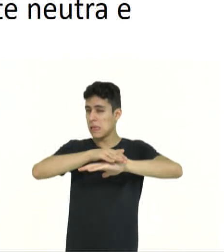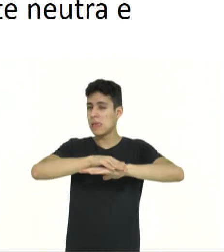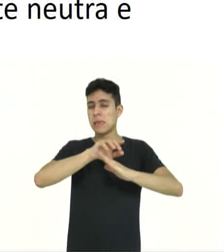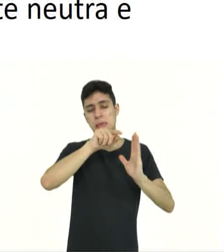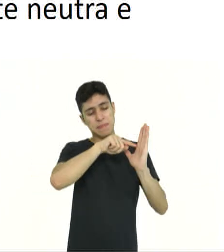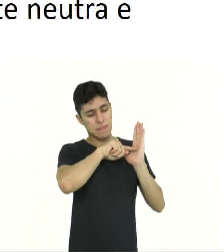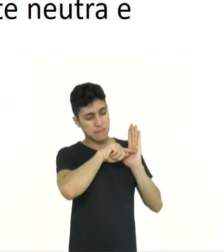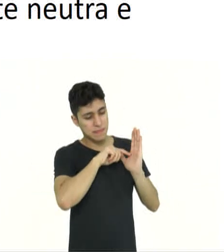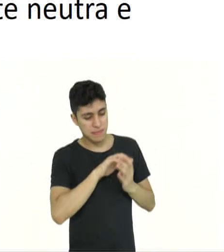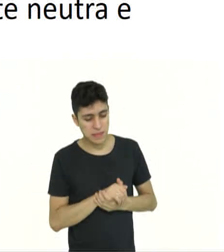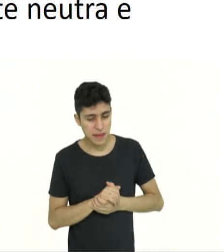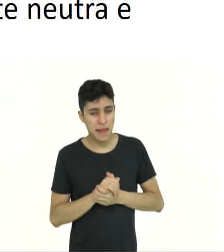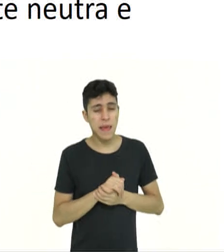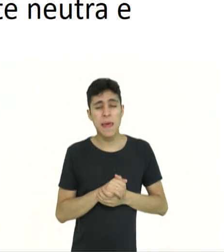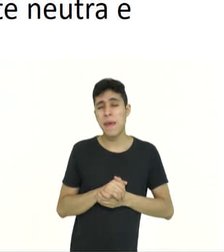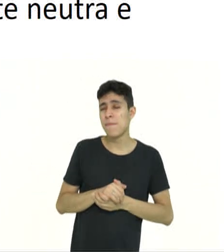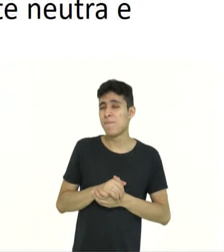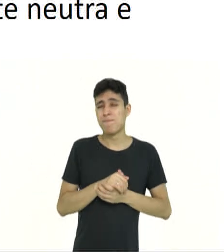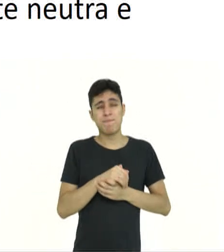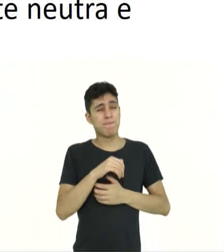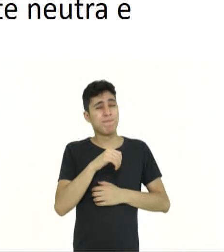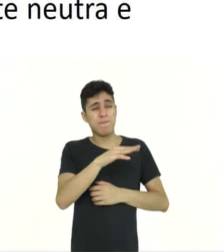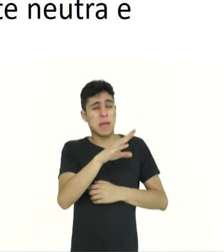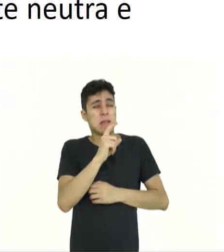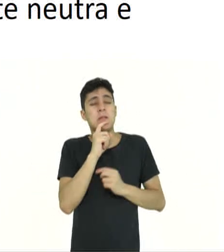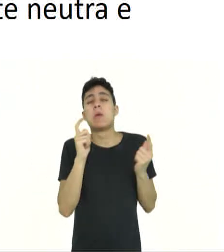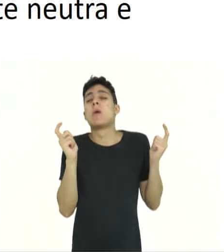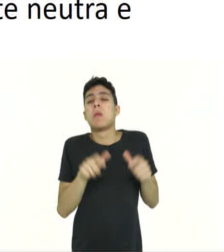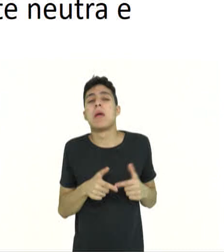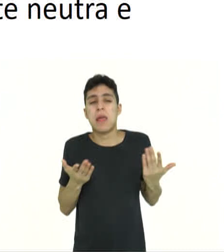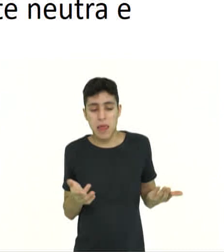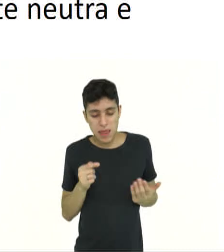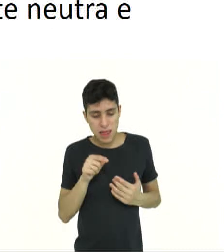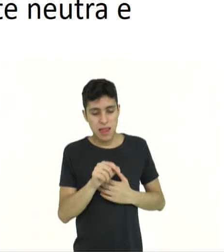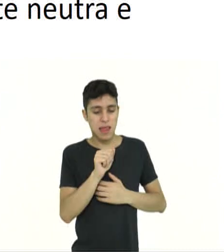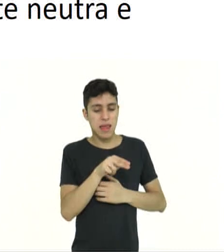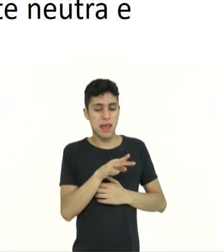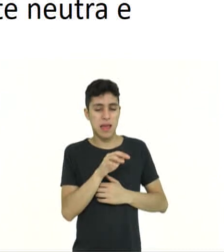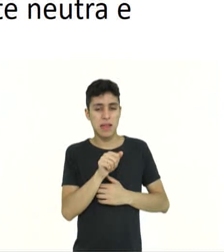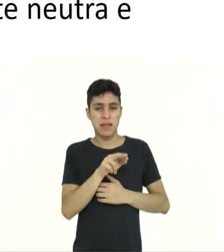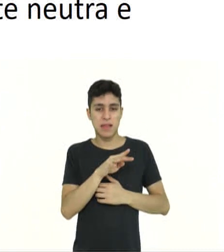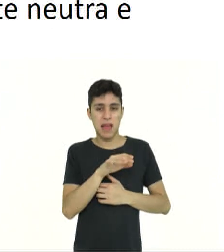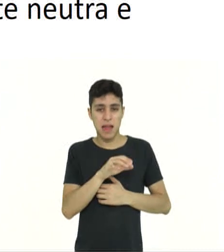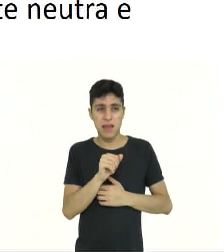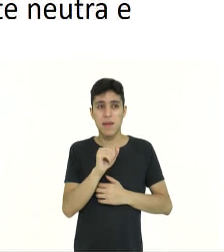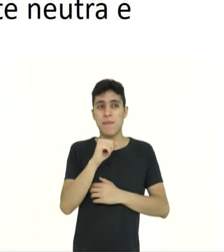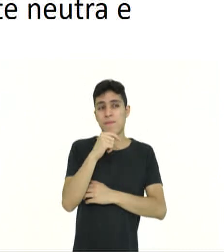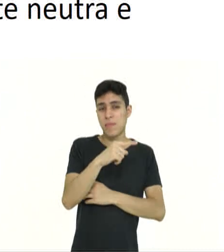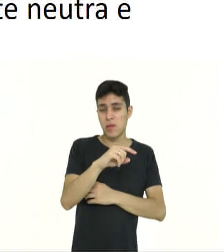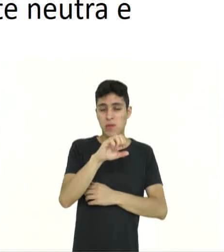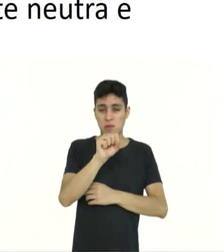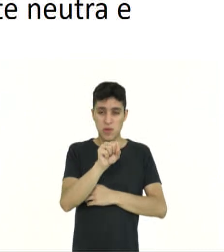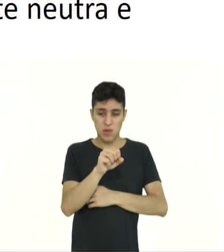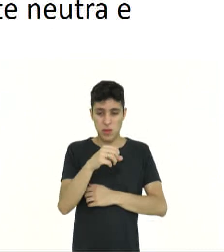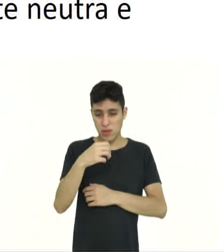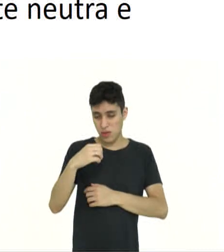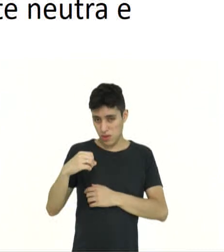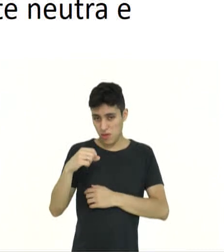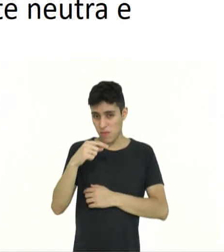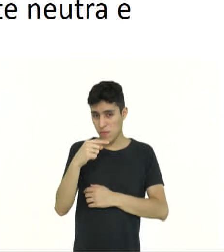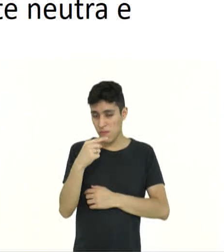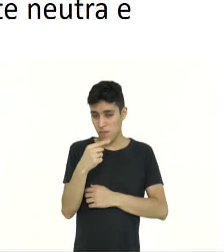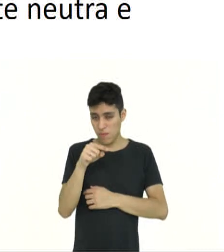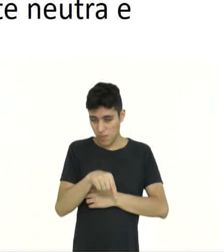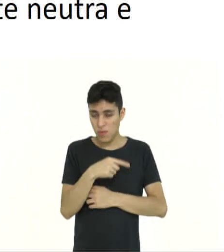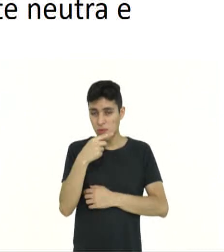povo. A menor temperatura do mundo foi documentada lá na Antártida, que chegou a menos 89,2, dia 21 de